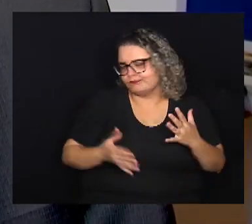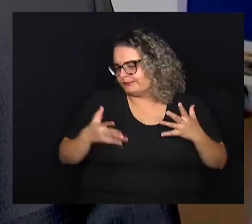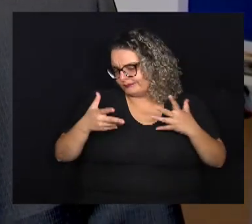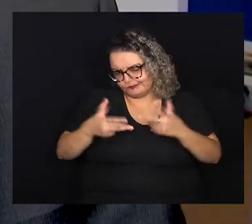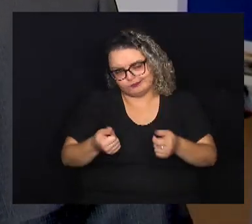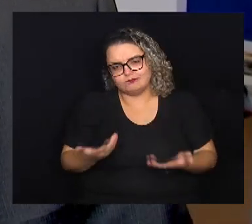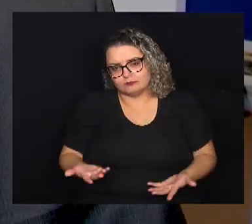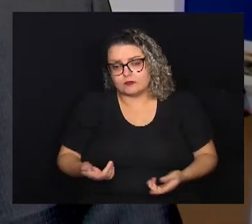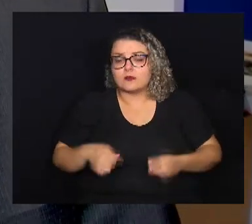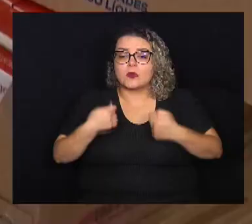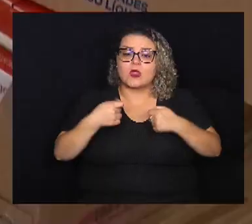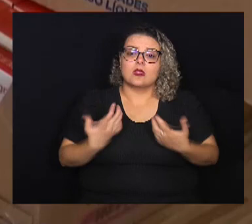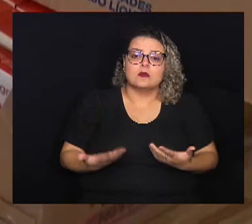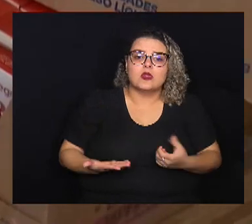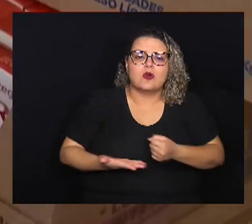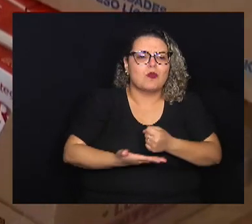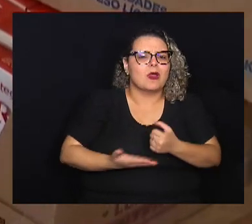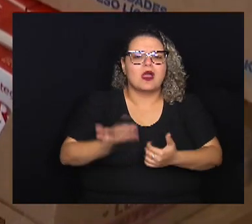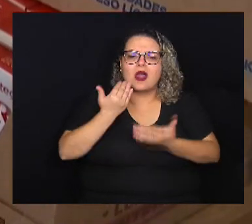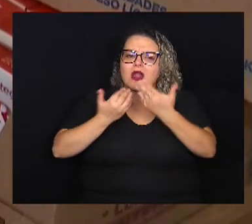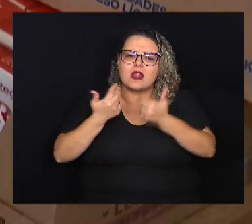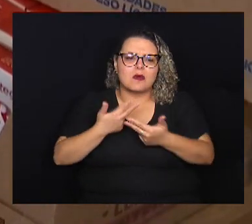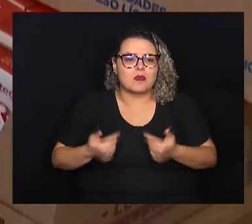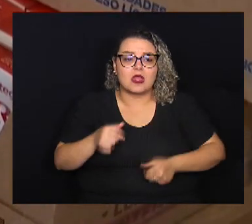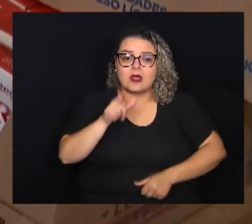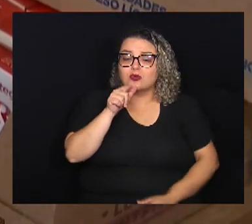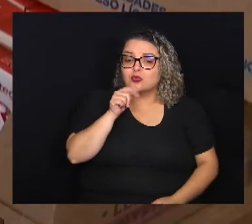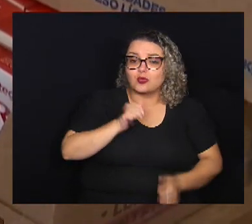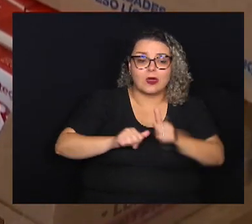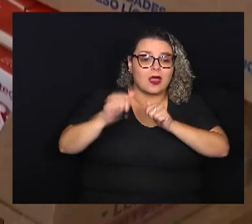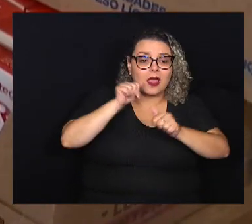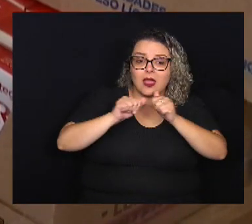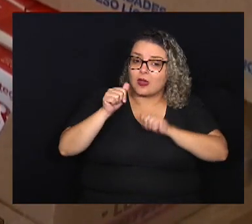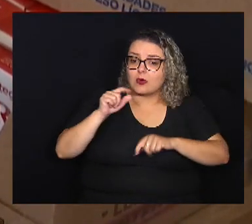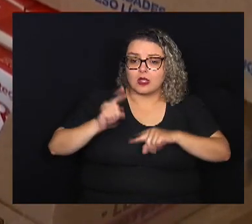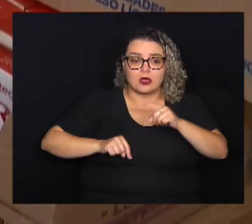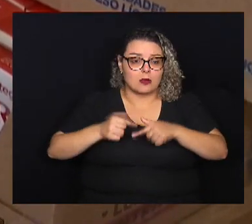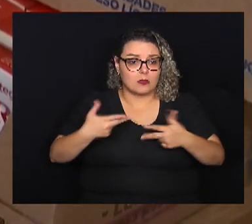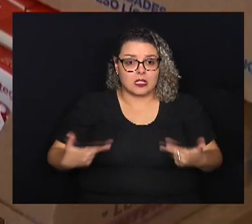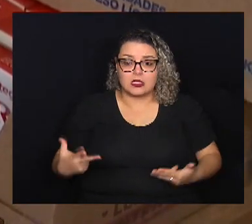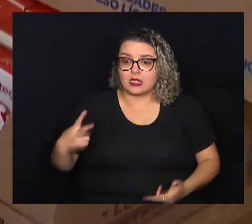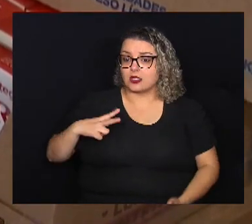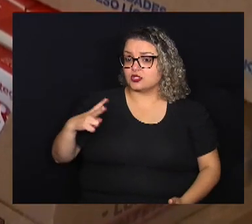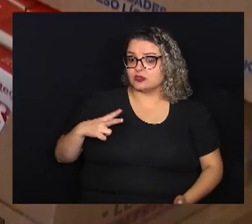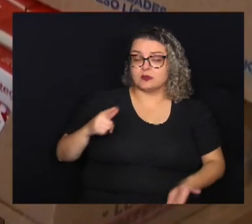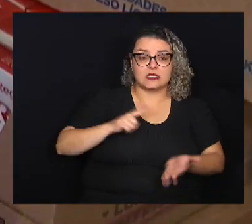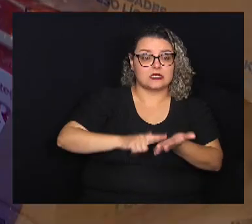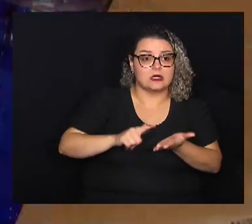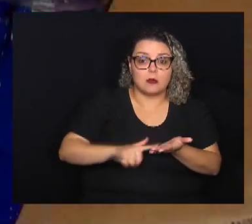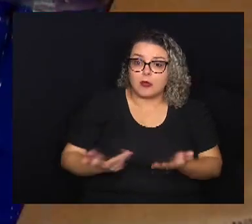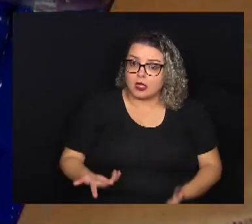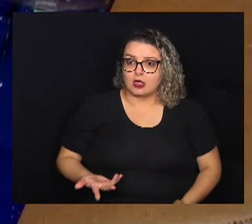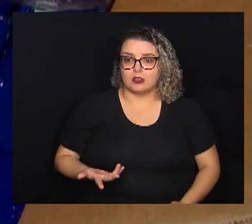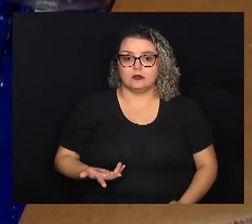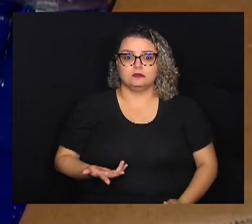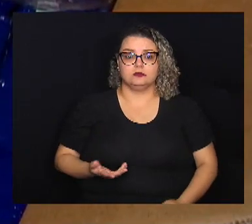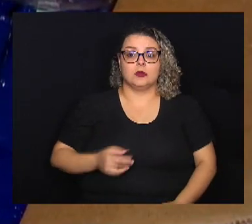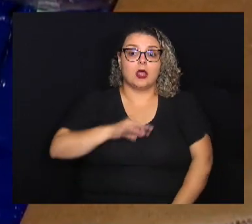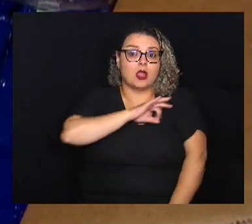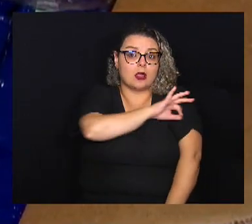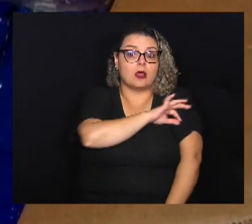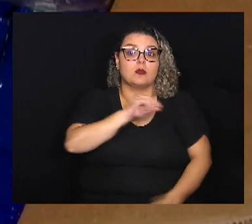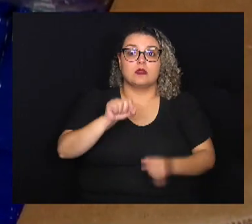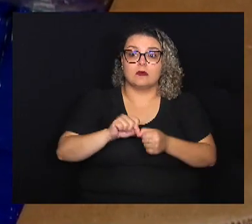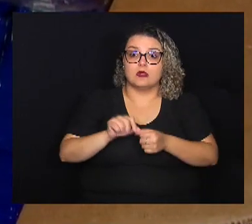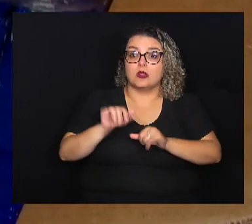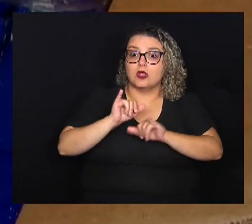de gêneros básicos, com alimento, água, material de higiene pessoal. A Prefeitura fez uma campanha